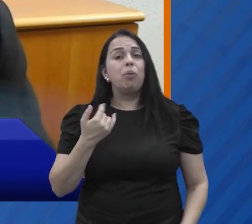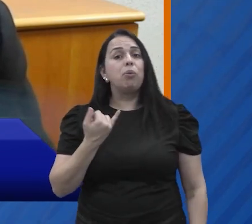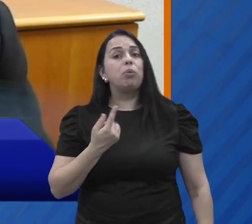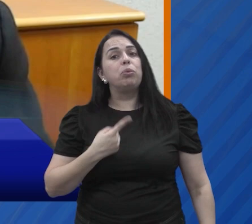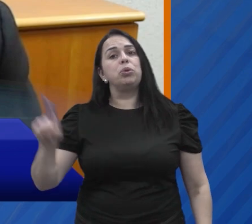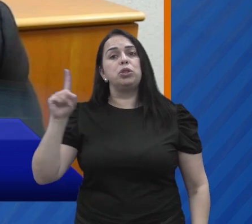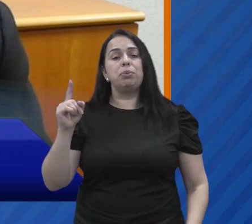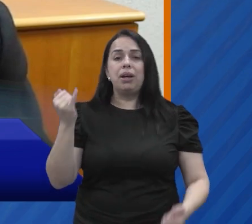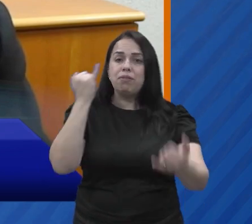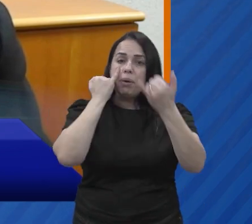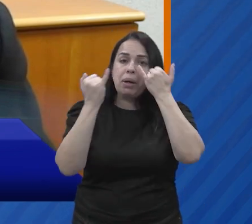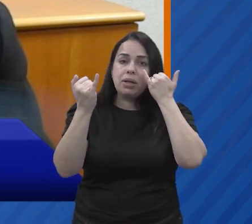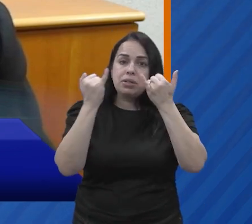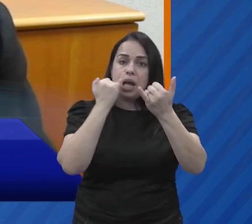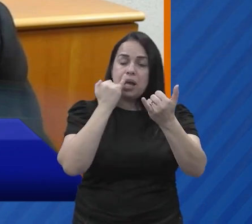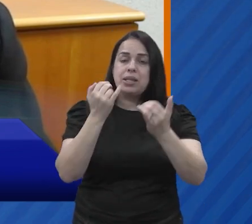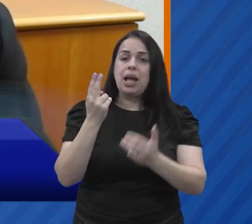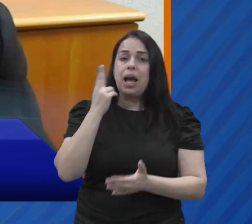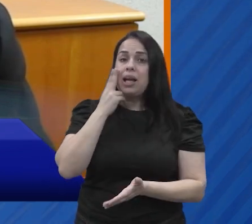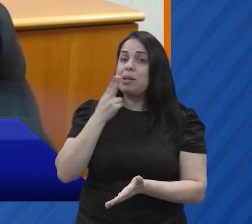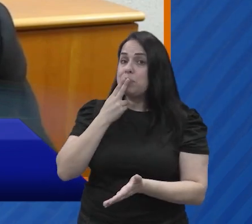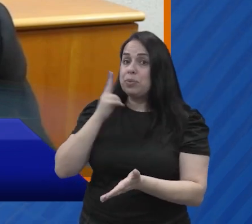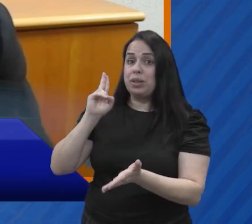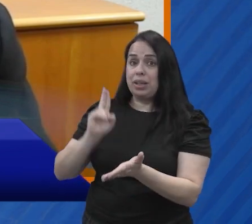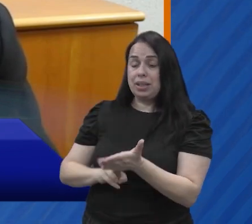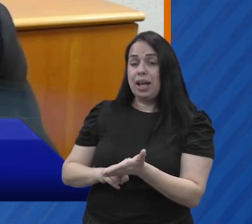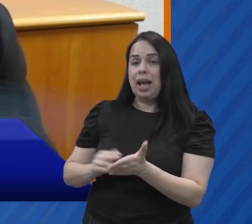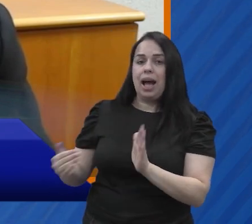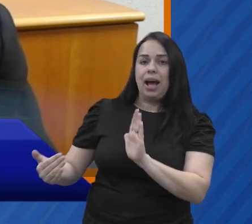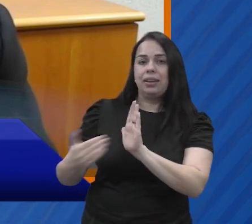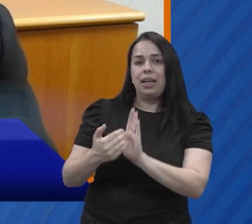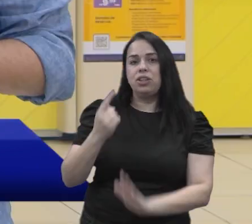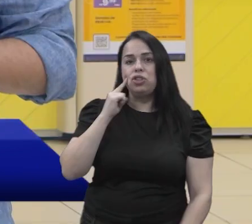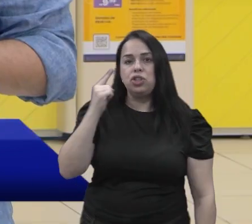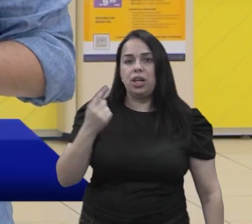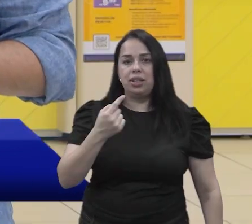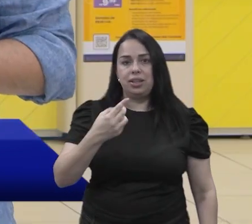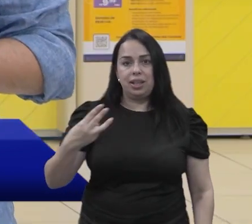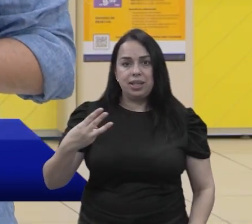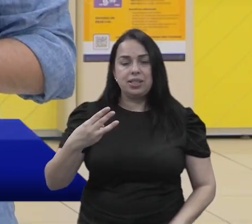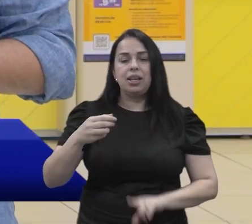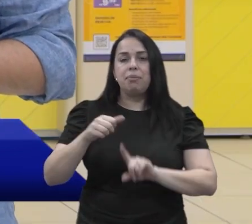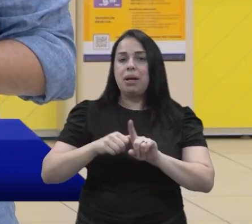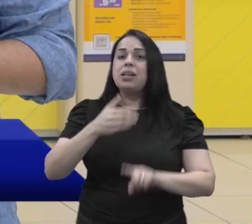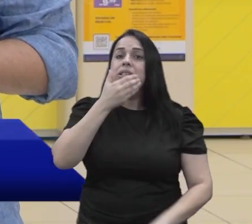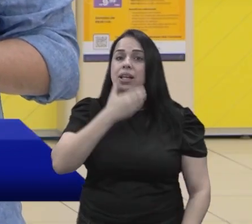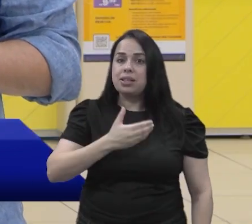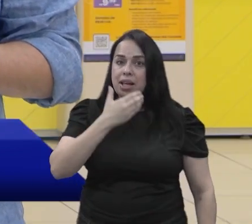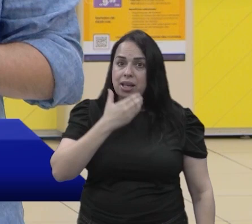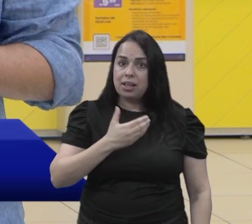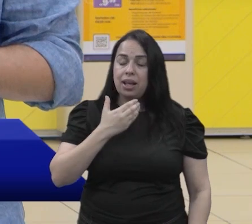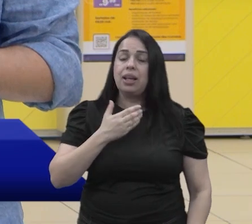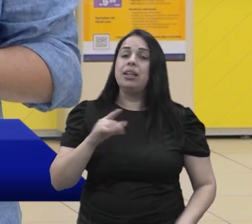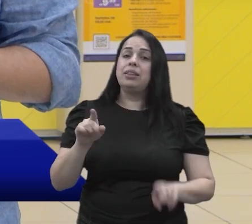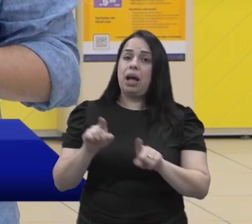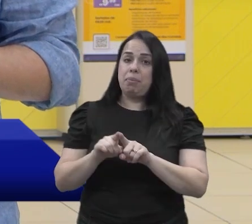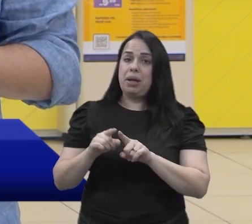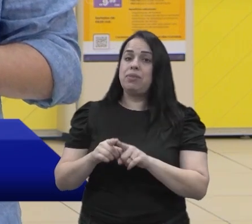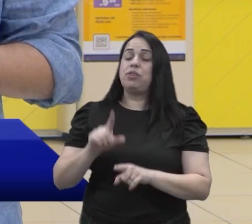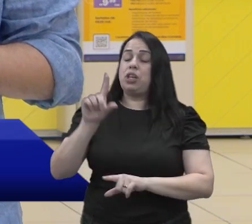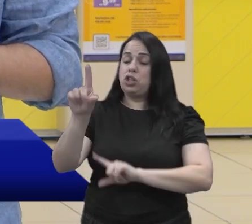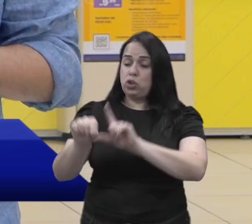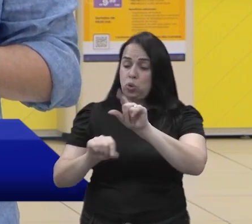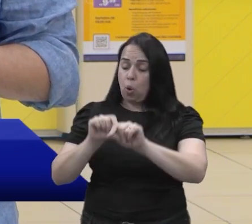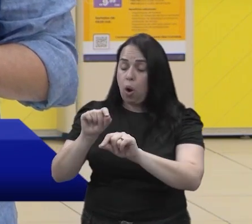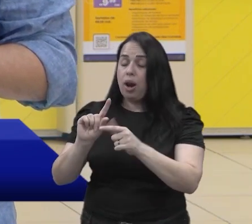campanha de responsabilidade social dos Correios, eu acho que é a maior do país. Uma última informação importante, as cartas